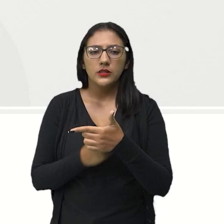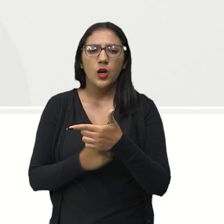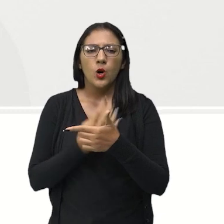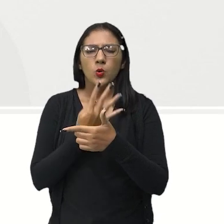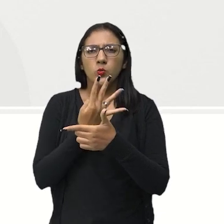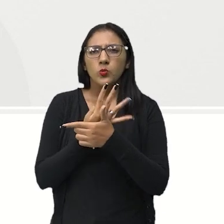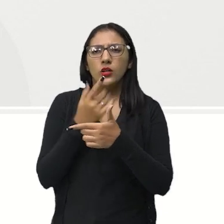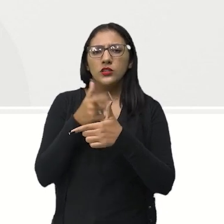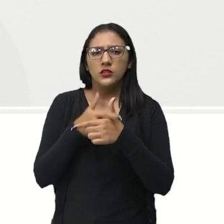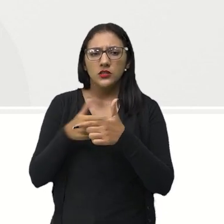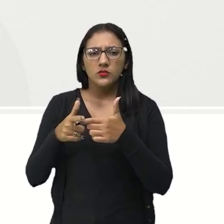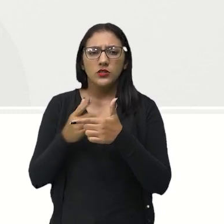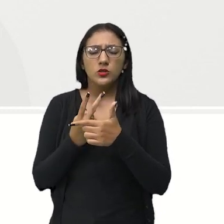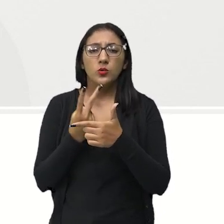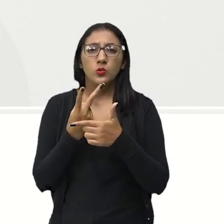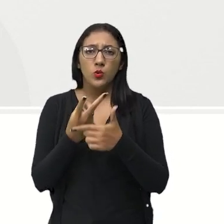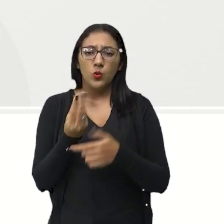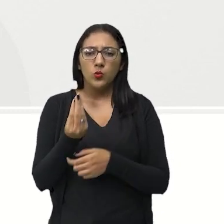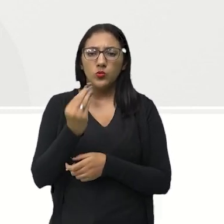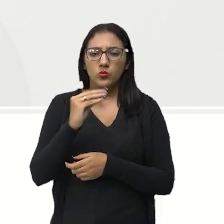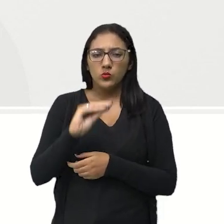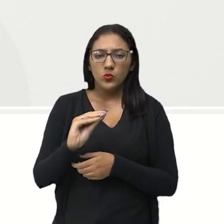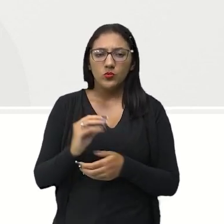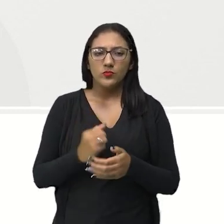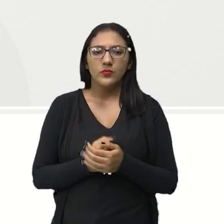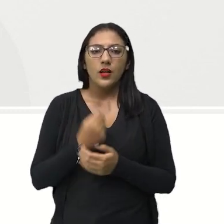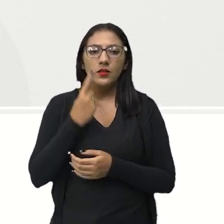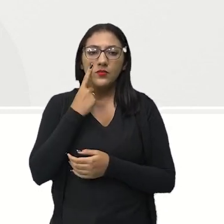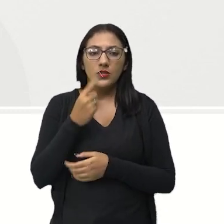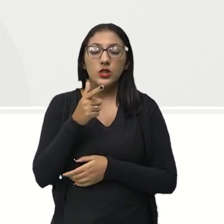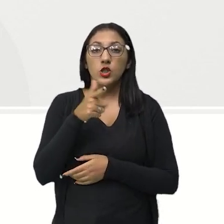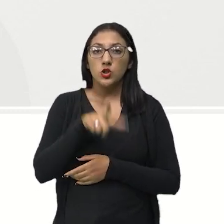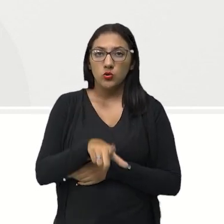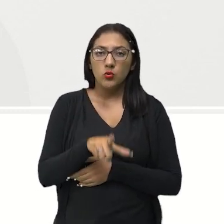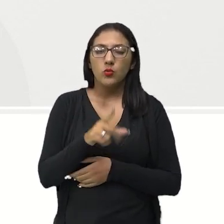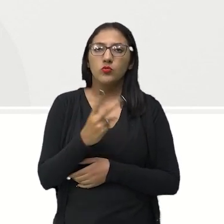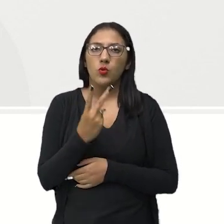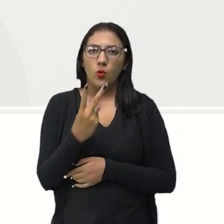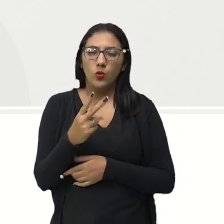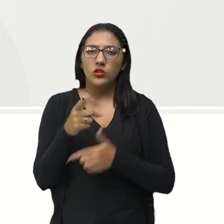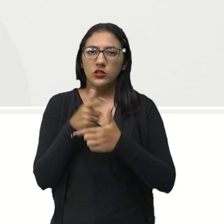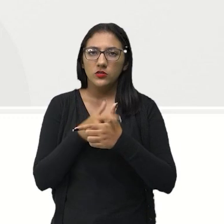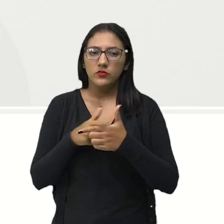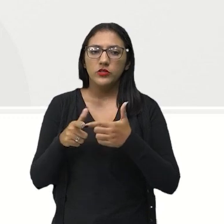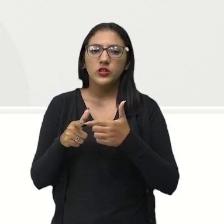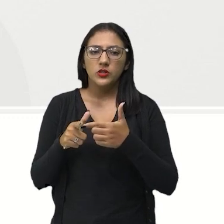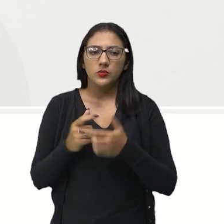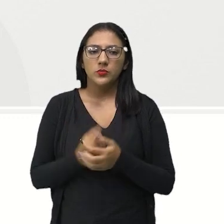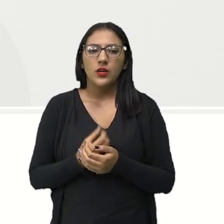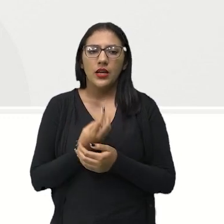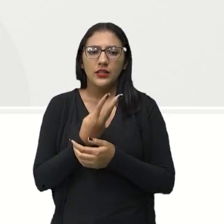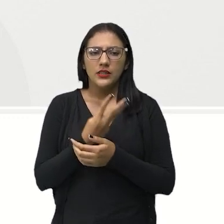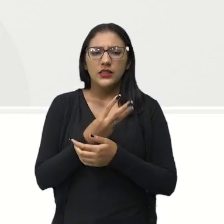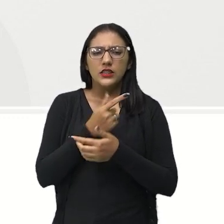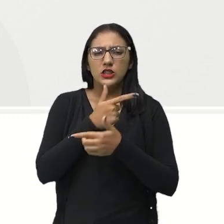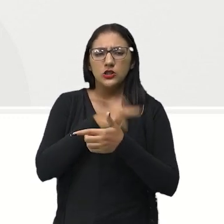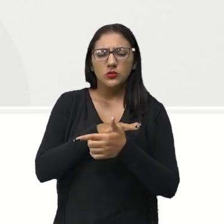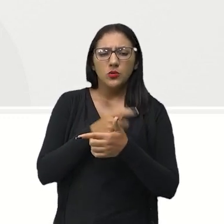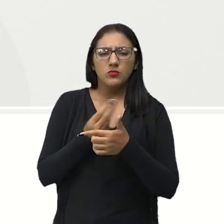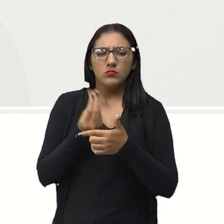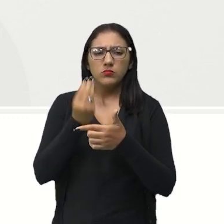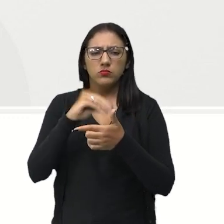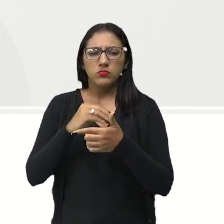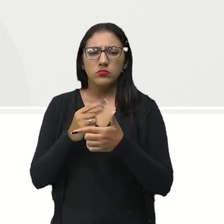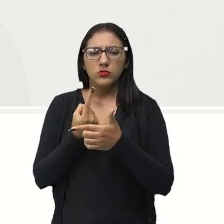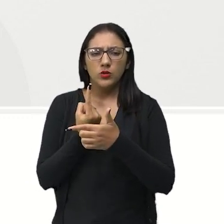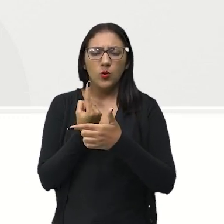dividido por 2, a gente escreve 2. E aí a gente divide mais uma vez por 2. Repete o 3, 2 dividido para 2